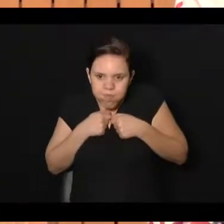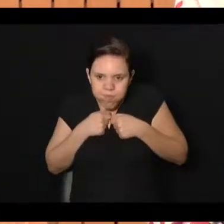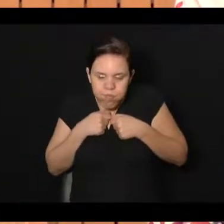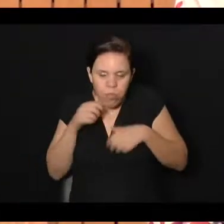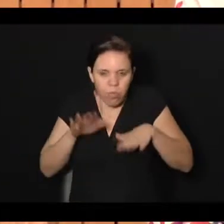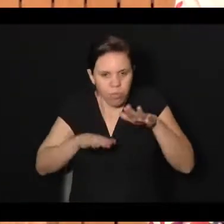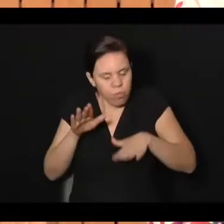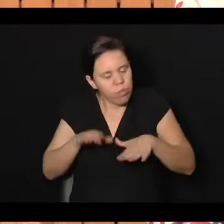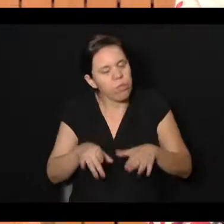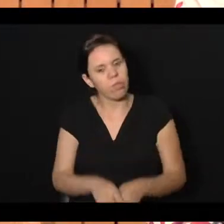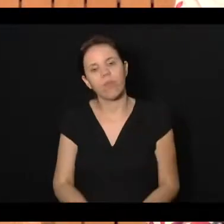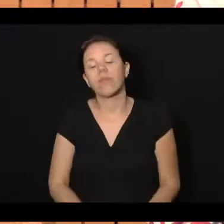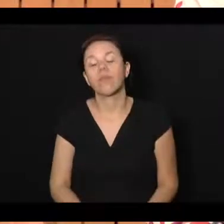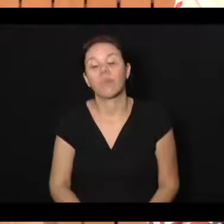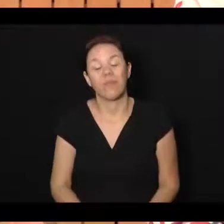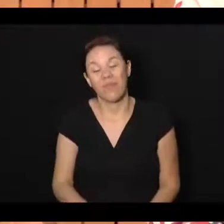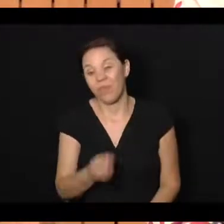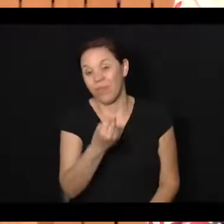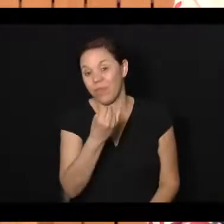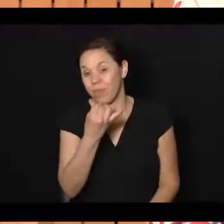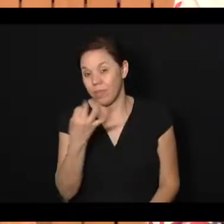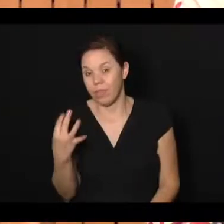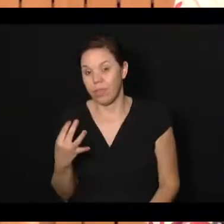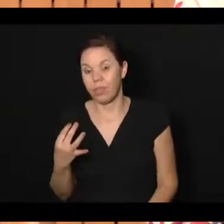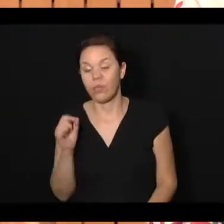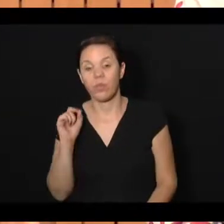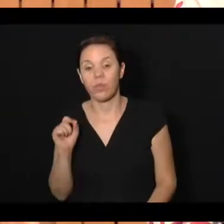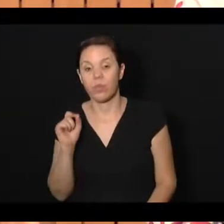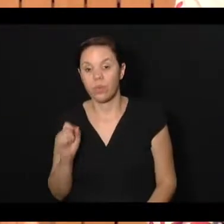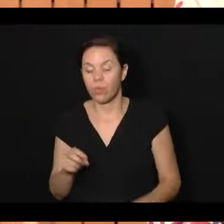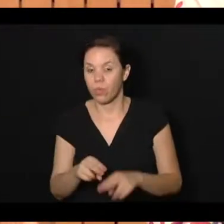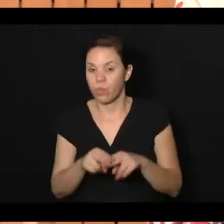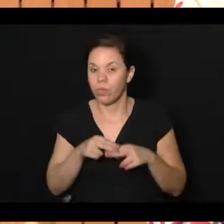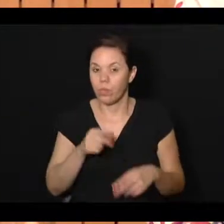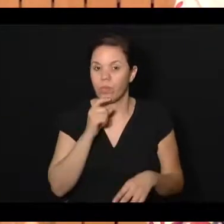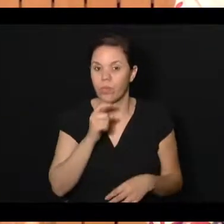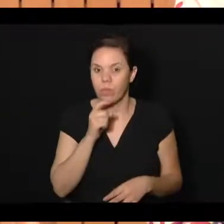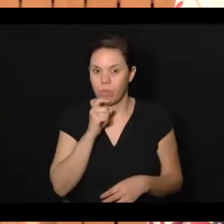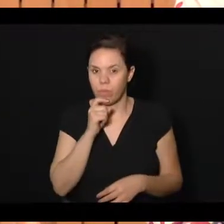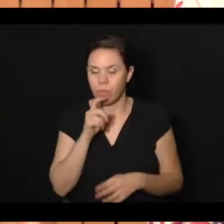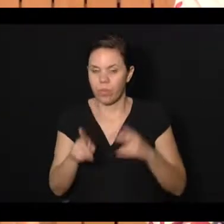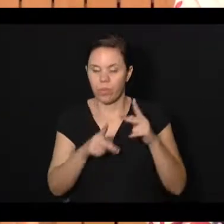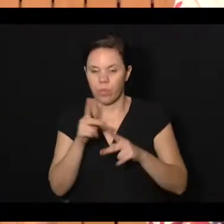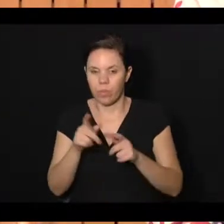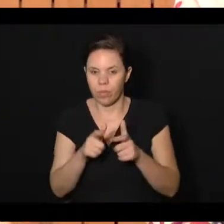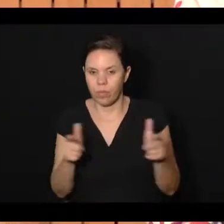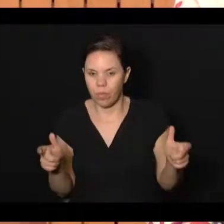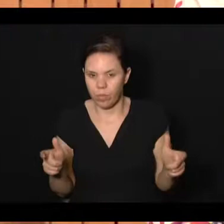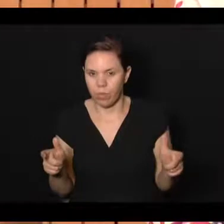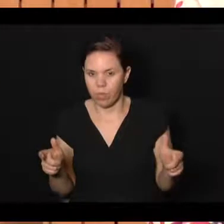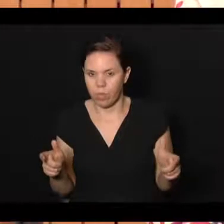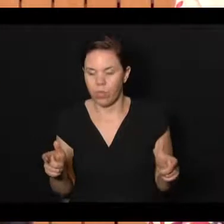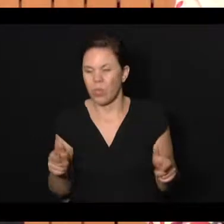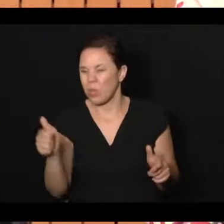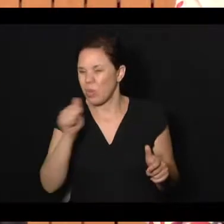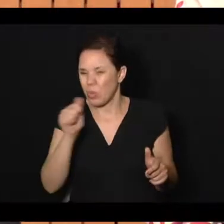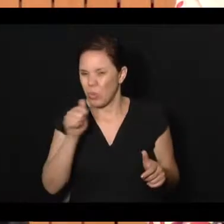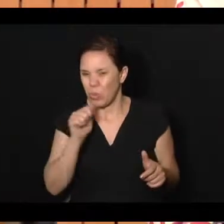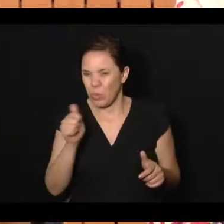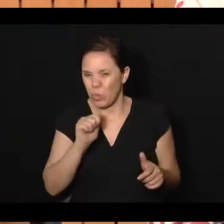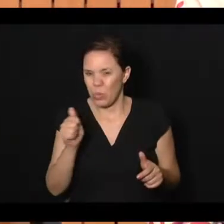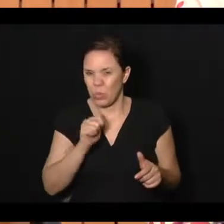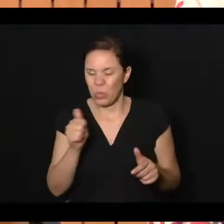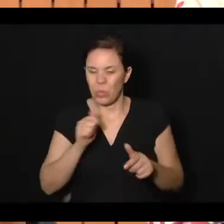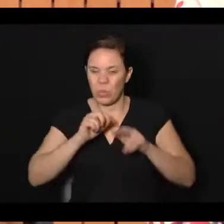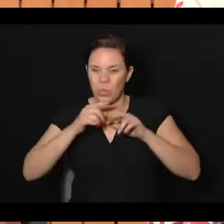encontra uma série de outros em paz porque por conta do frio a população acaba aumentando o consumo de álcool que o ao que lhe dá uma